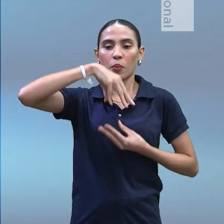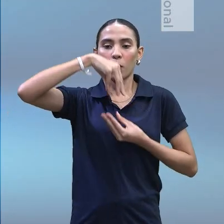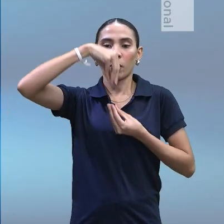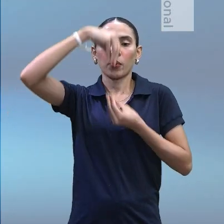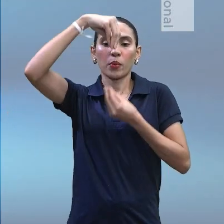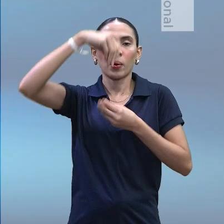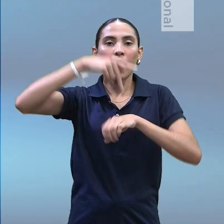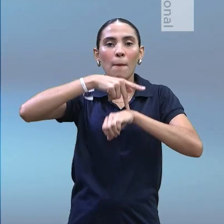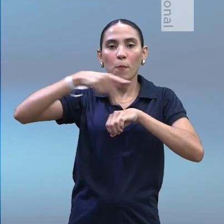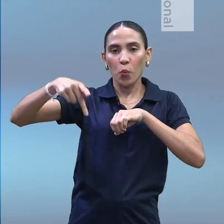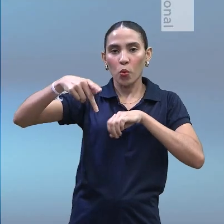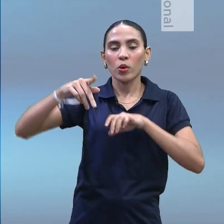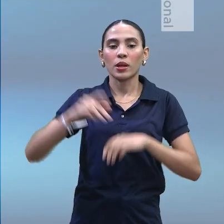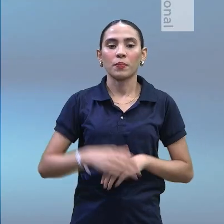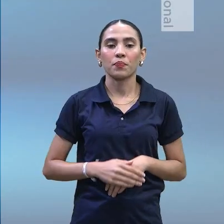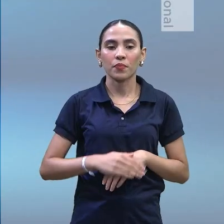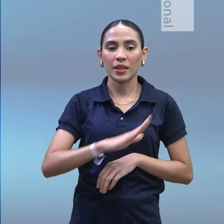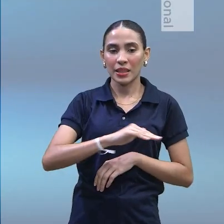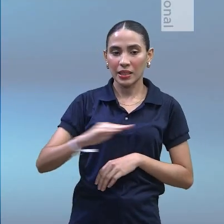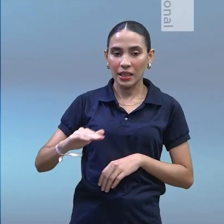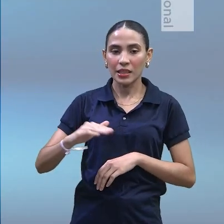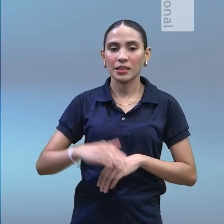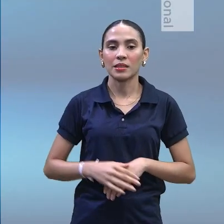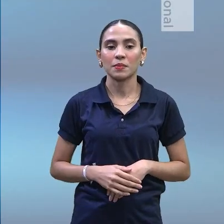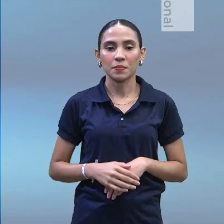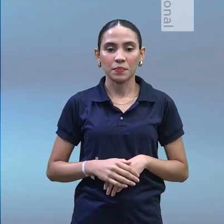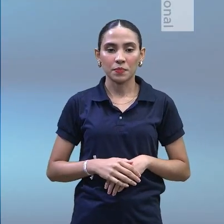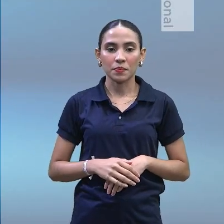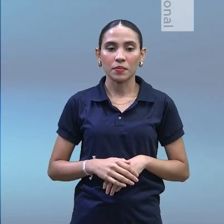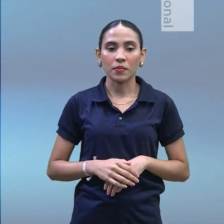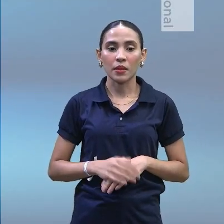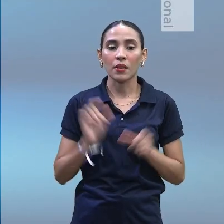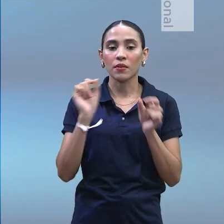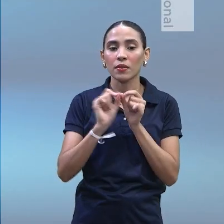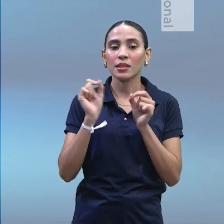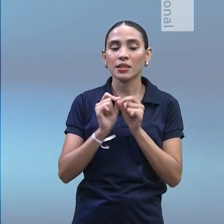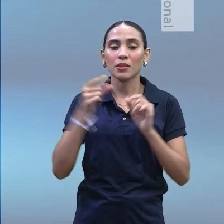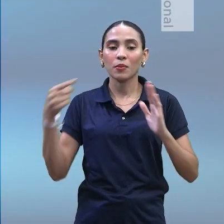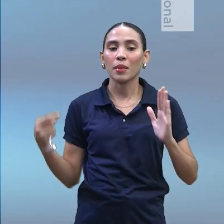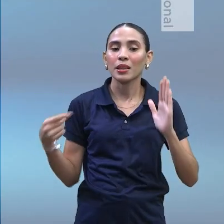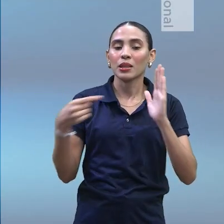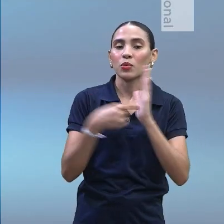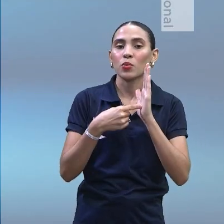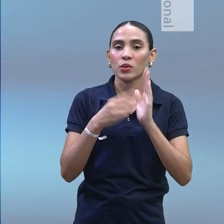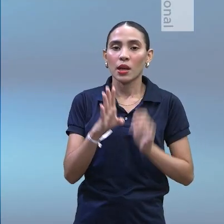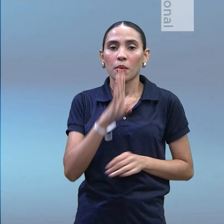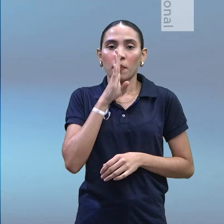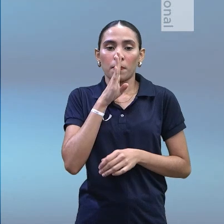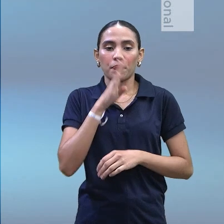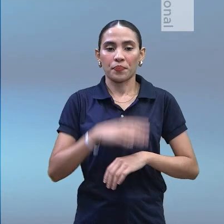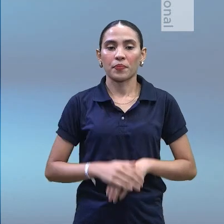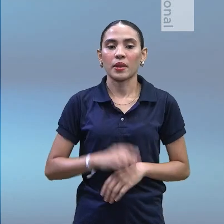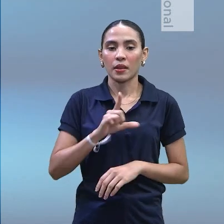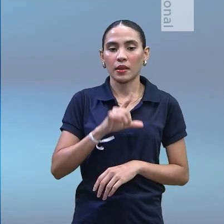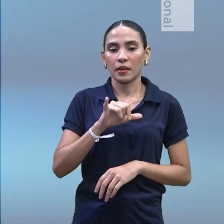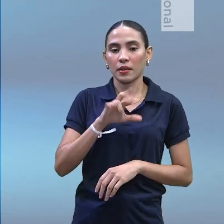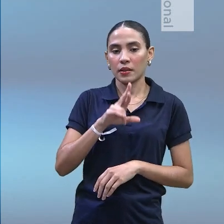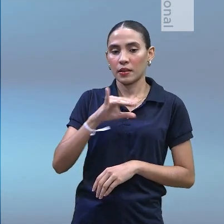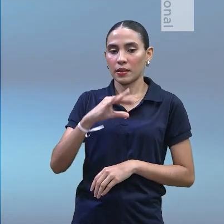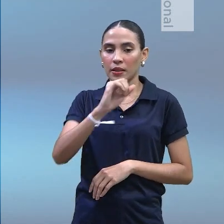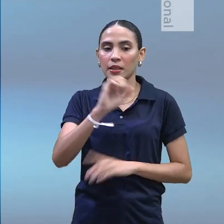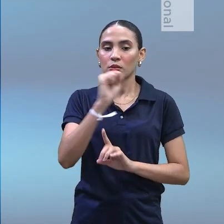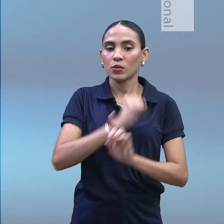pura, infantil e intocada, né? Fazendo uma denúncia silenciosa e lírica